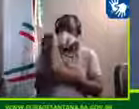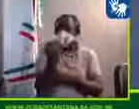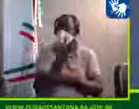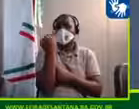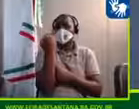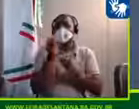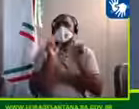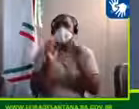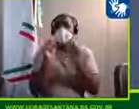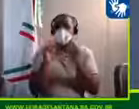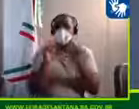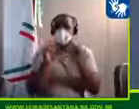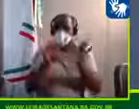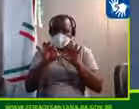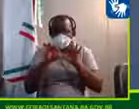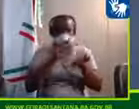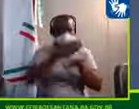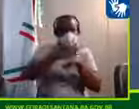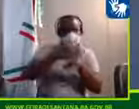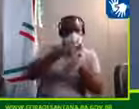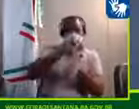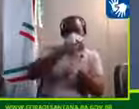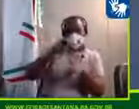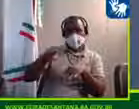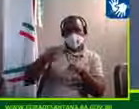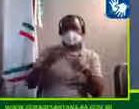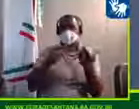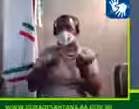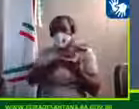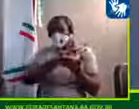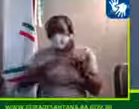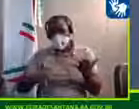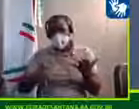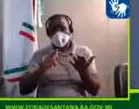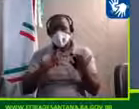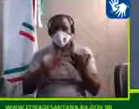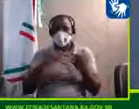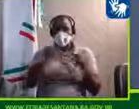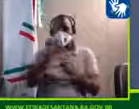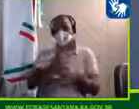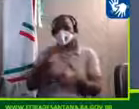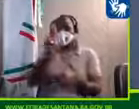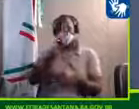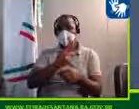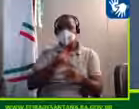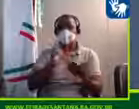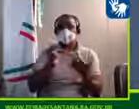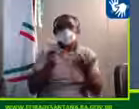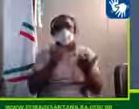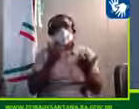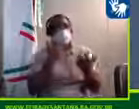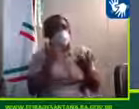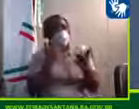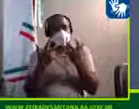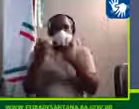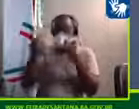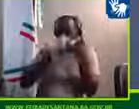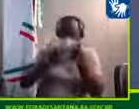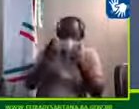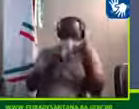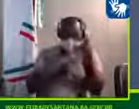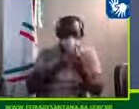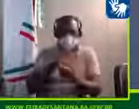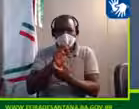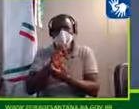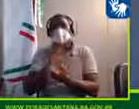dar? O retreinamento dos nossos professores. O pessoal da nossa universidade está reciclando todo mundo. Mas quando é que isso